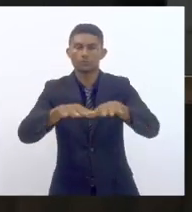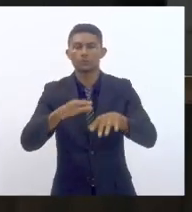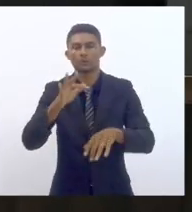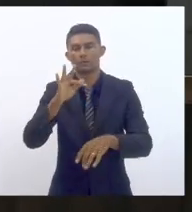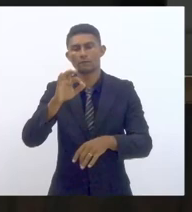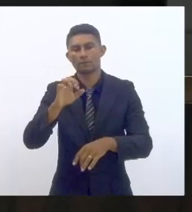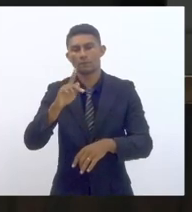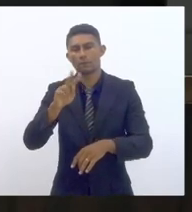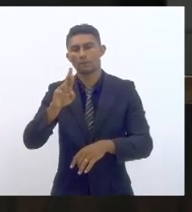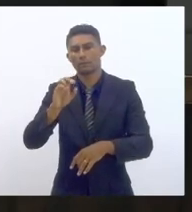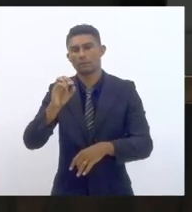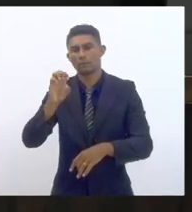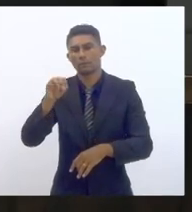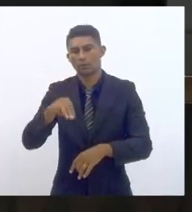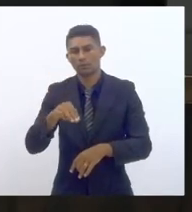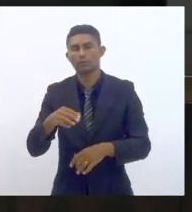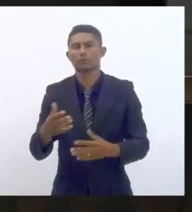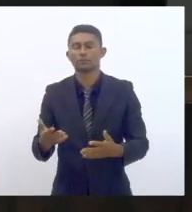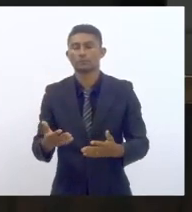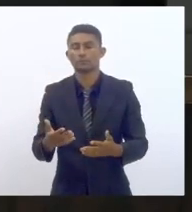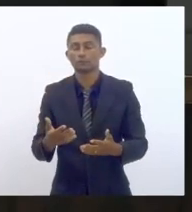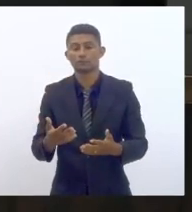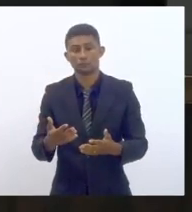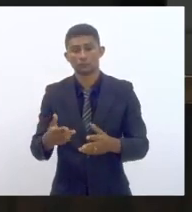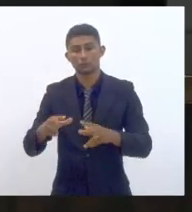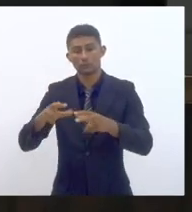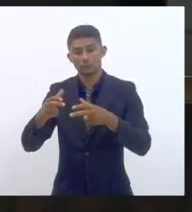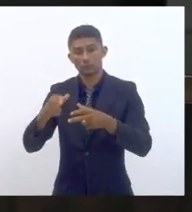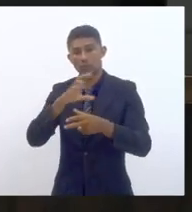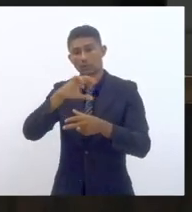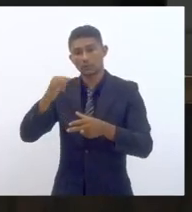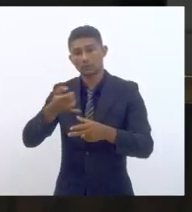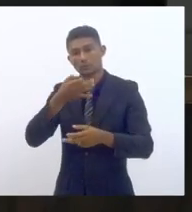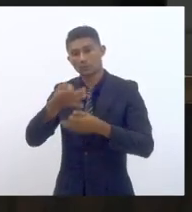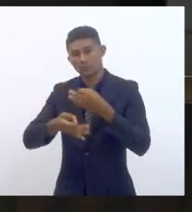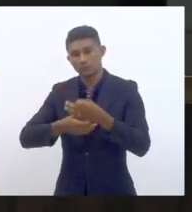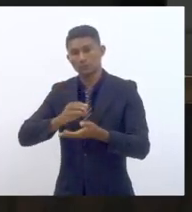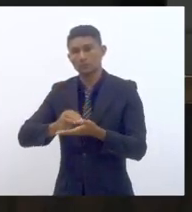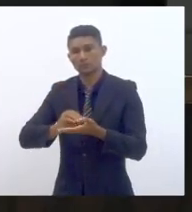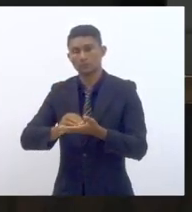FEPROCON e da outras providências. Pendente de pareceres das Comissões de Constituição e Justiça,